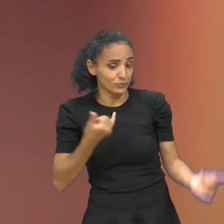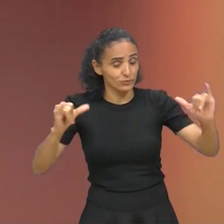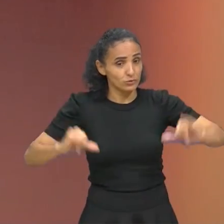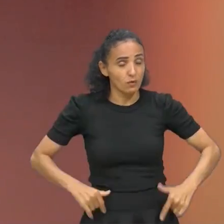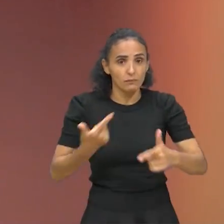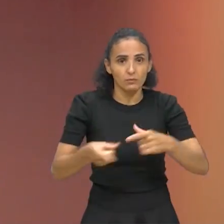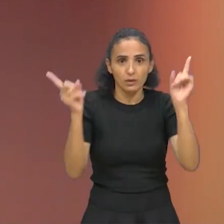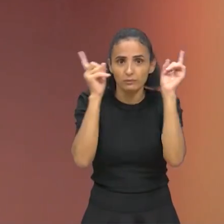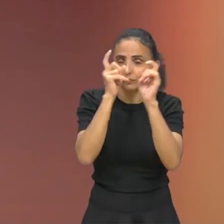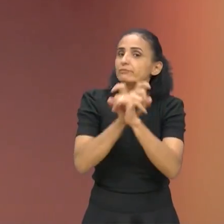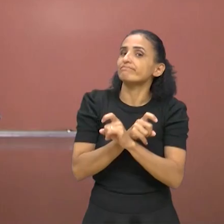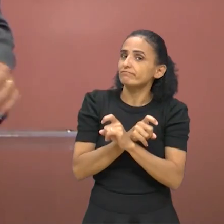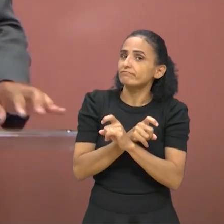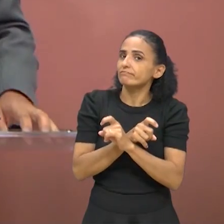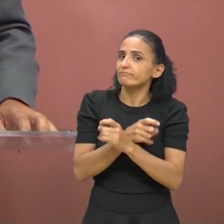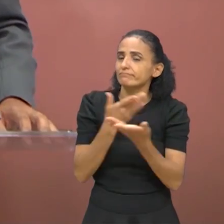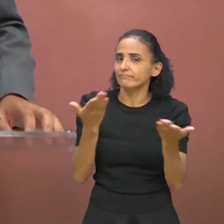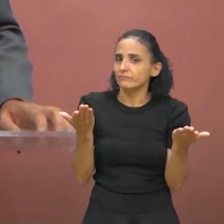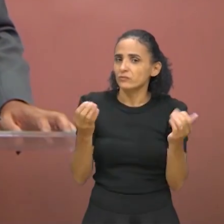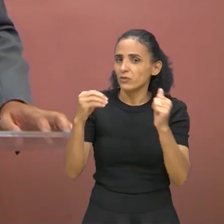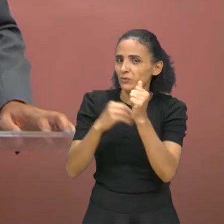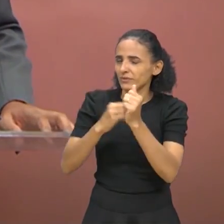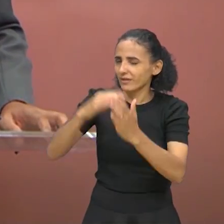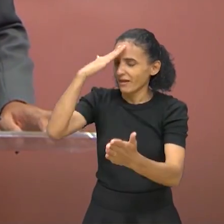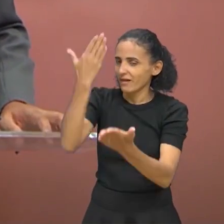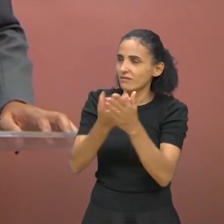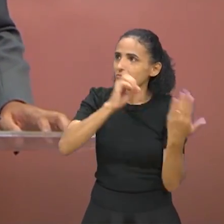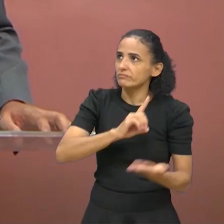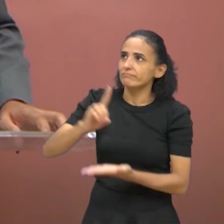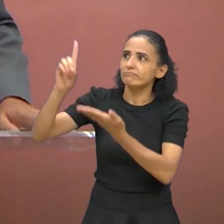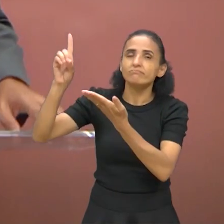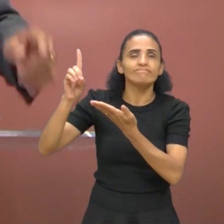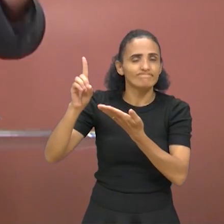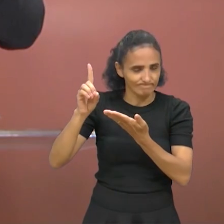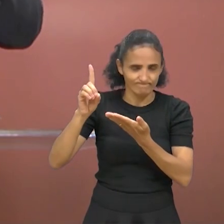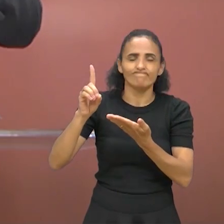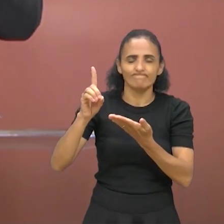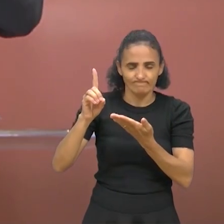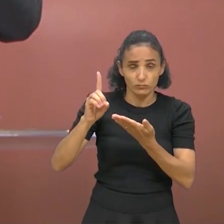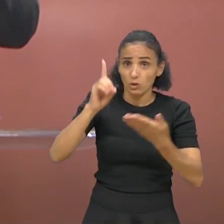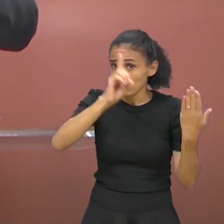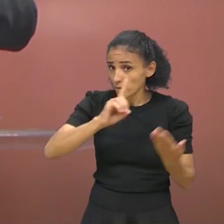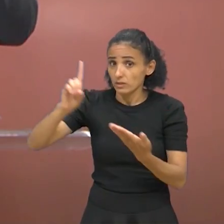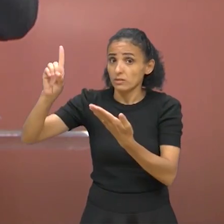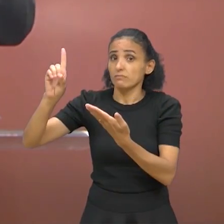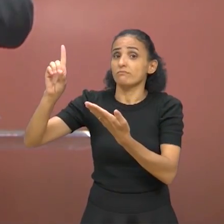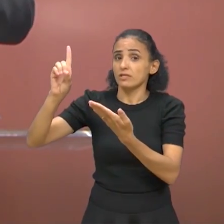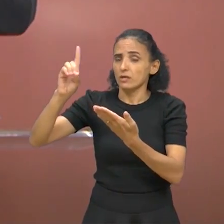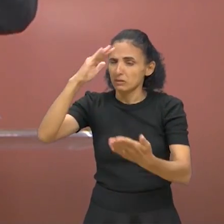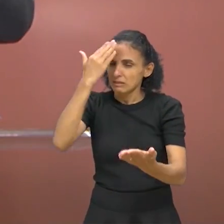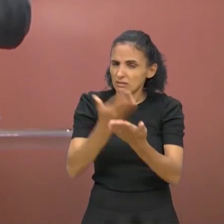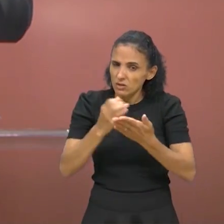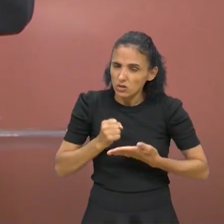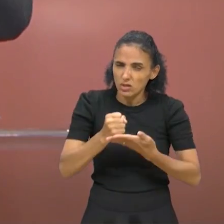difíceis? O segredo é confiar em Deus. Porque Deus é aquele que tem